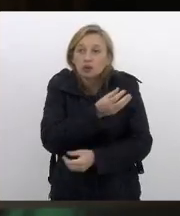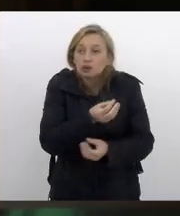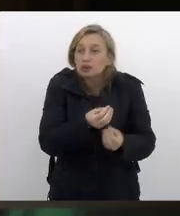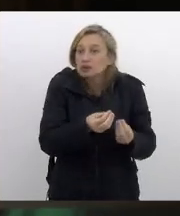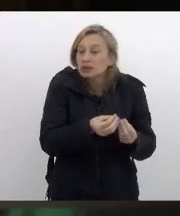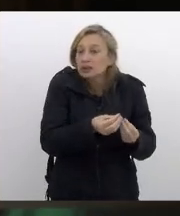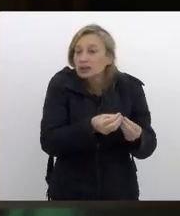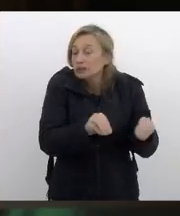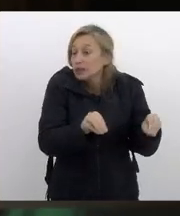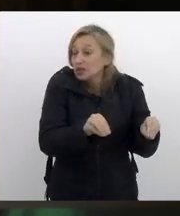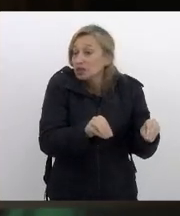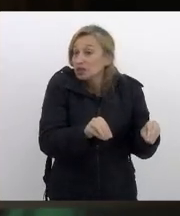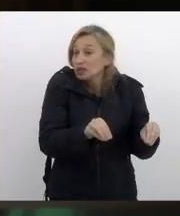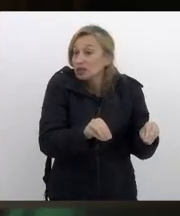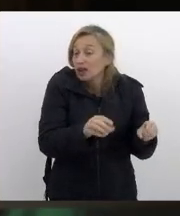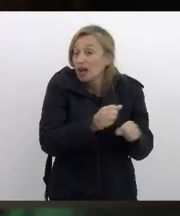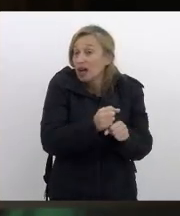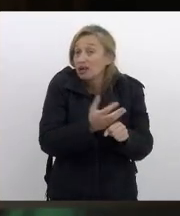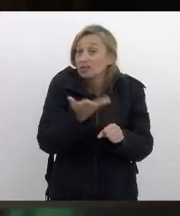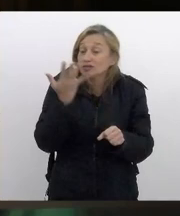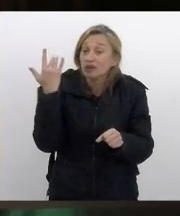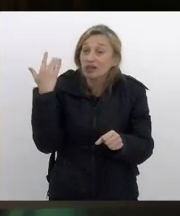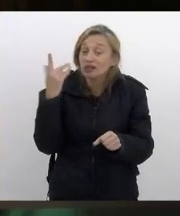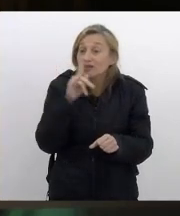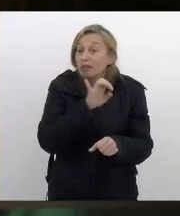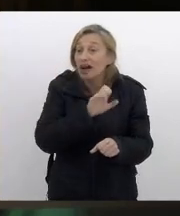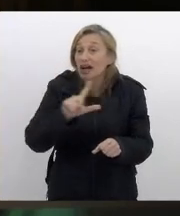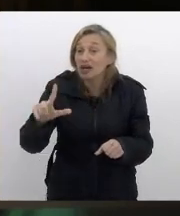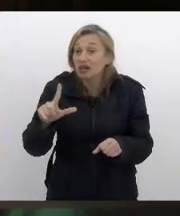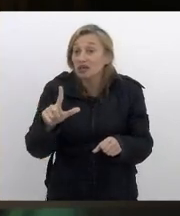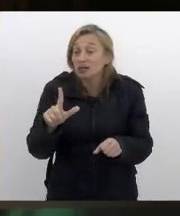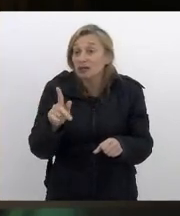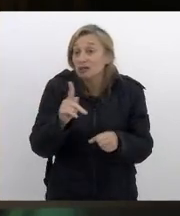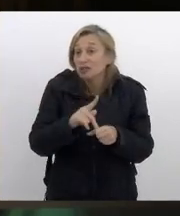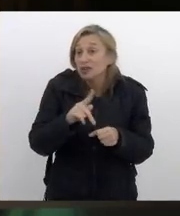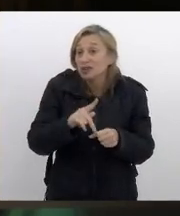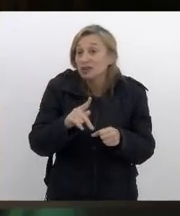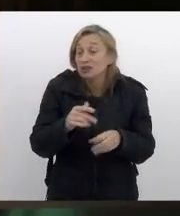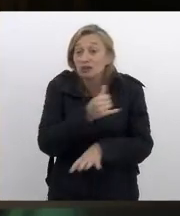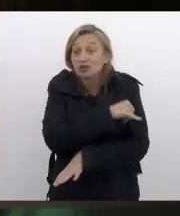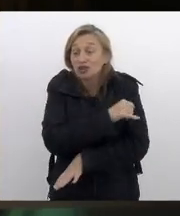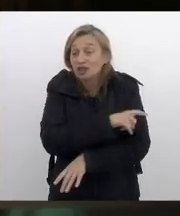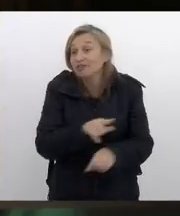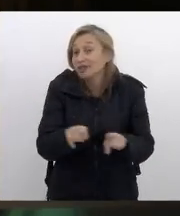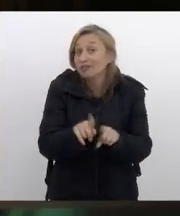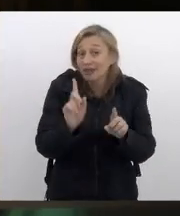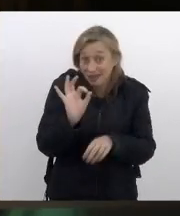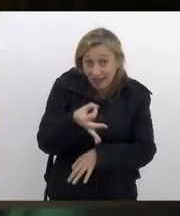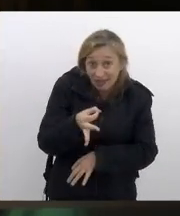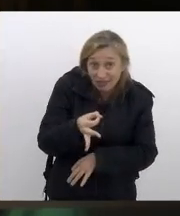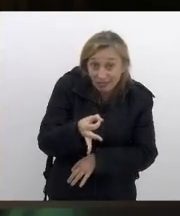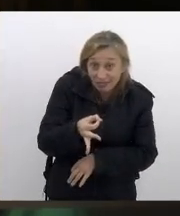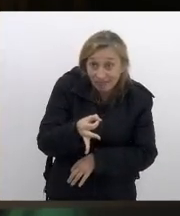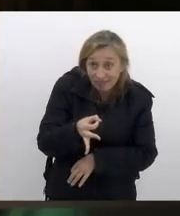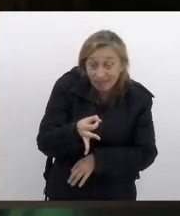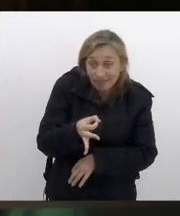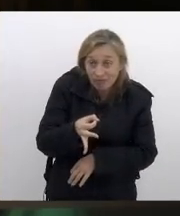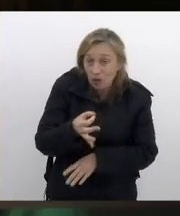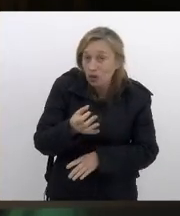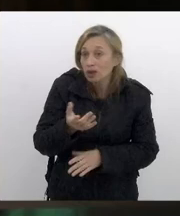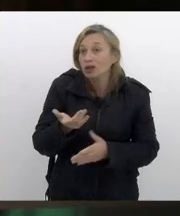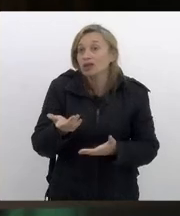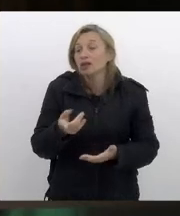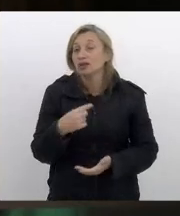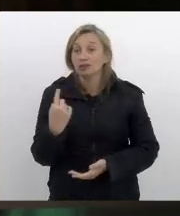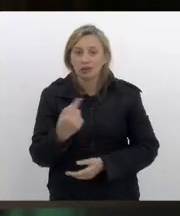como quebrou. Há tempos atrás, aí, o barril de petróleo foi lá embaixo, o Rio de Janeiro quebrou, correto? Foi lá embaixo e